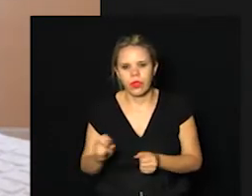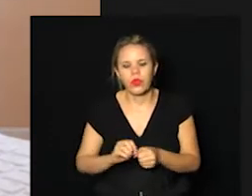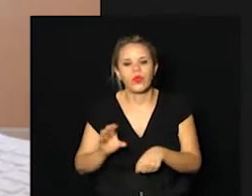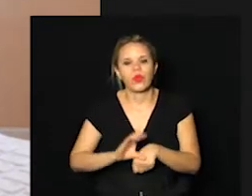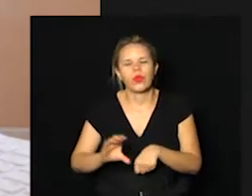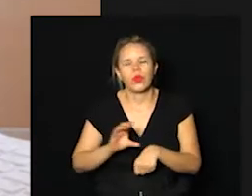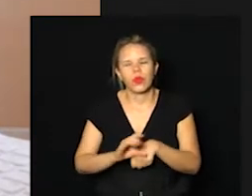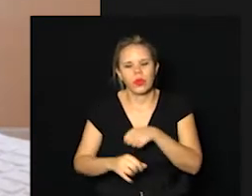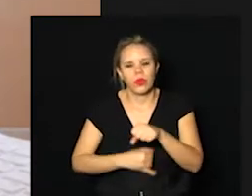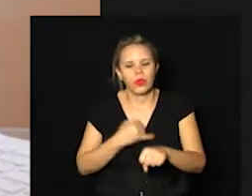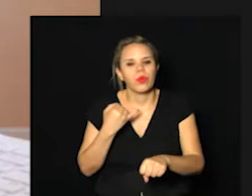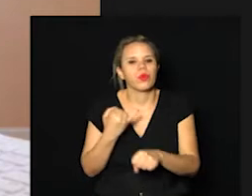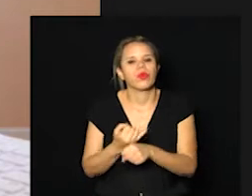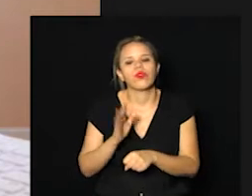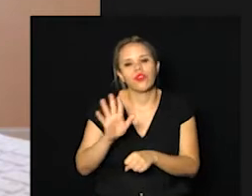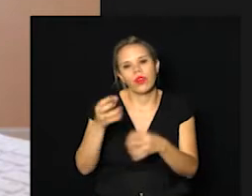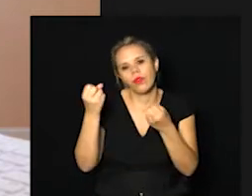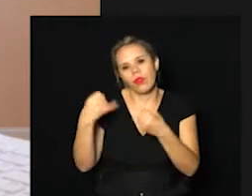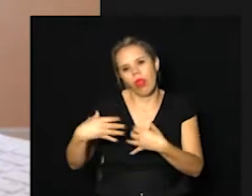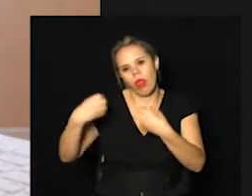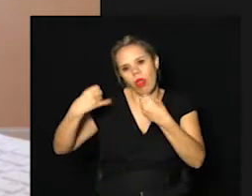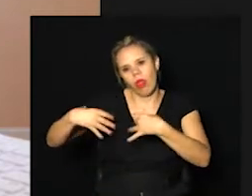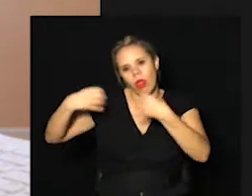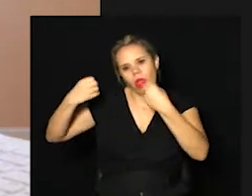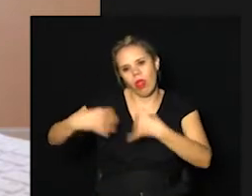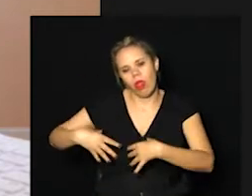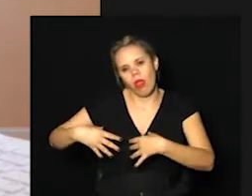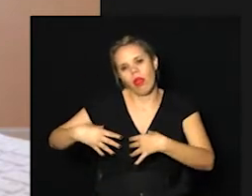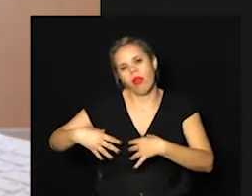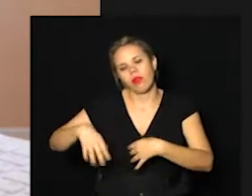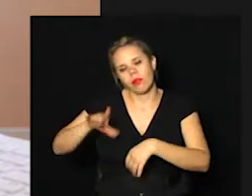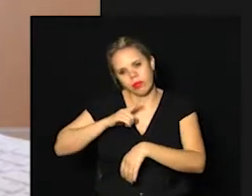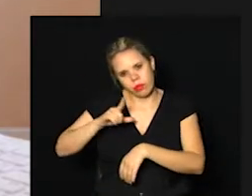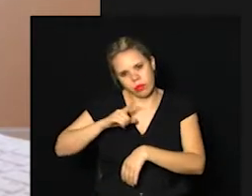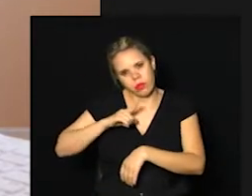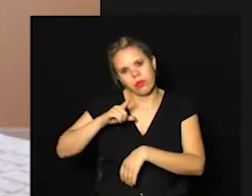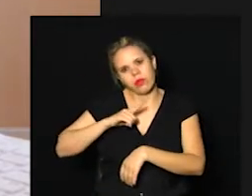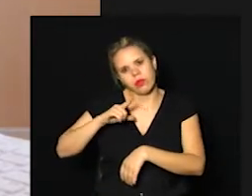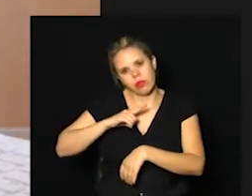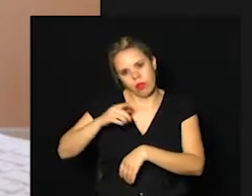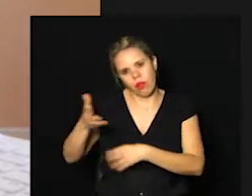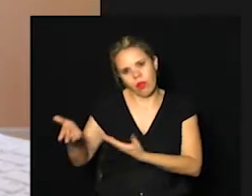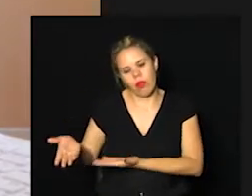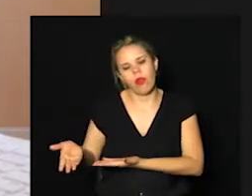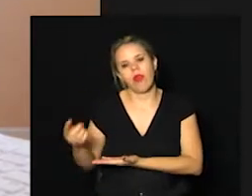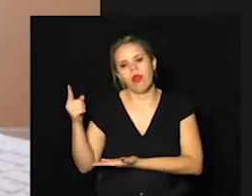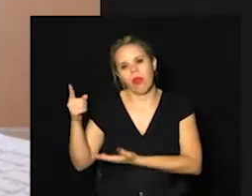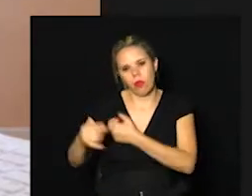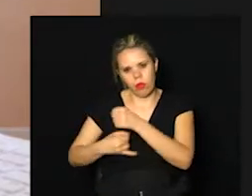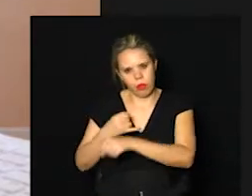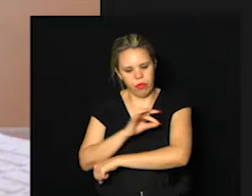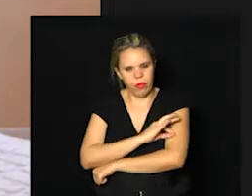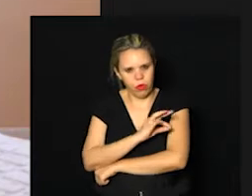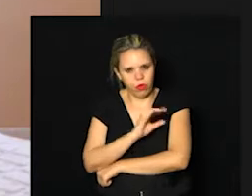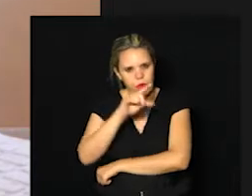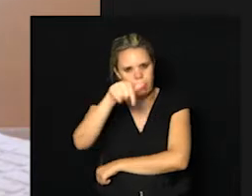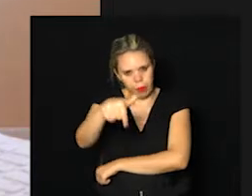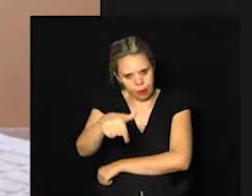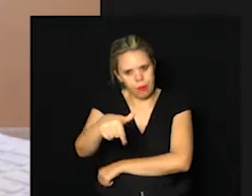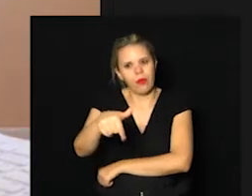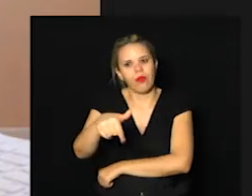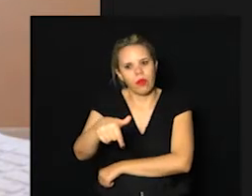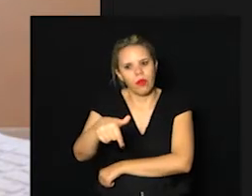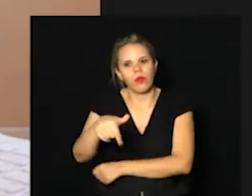curso online, inclusive já foi explicado várias vezes, tem um cursinho online lá nessa página, e depois disso eles